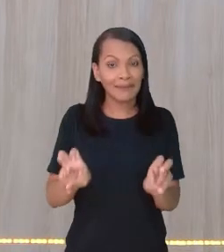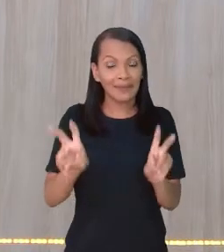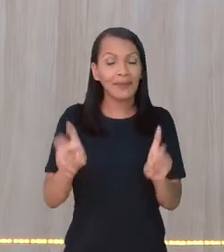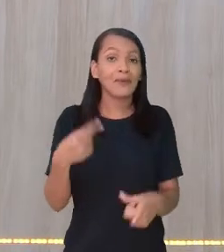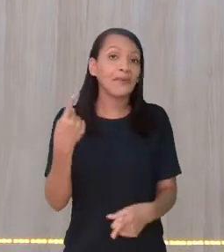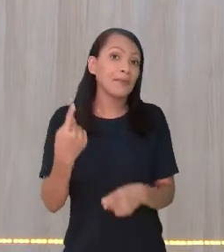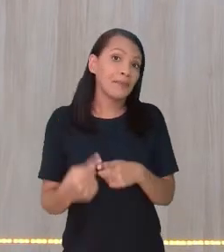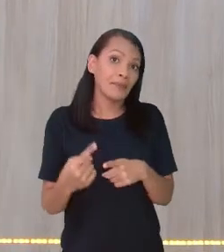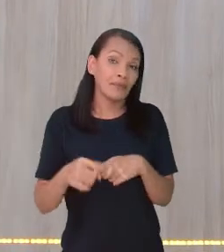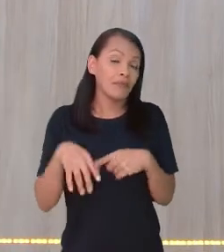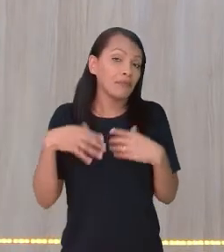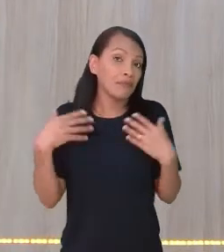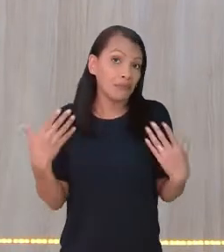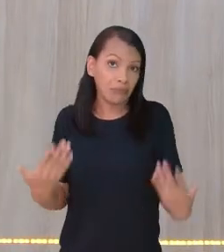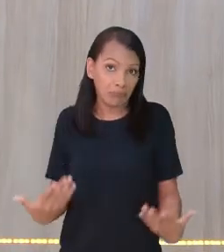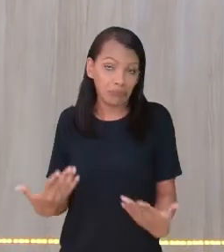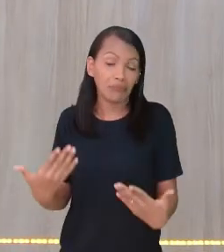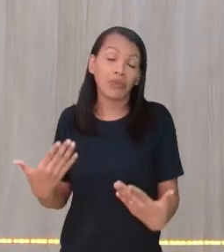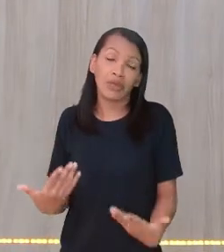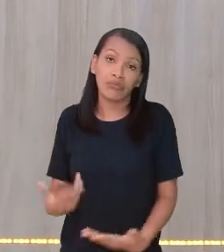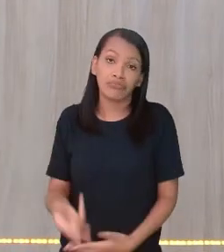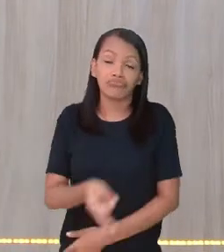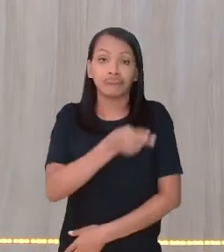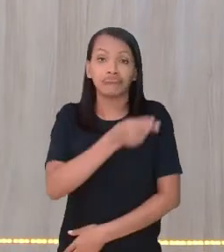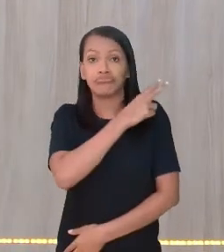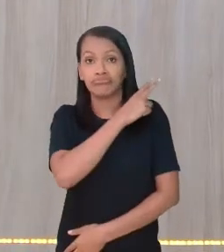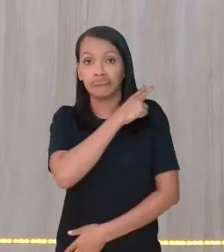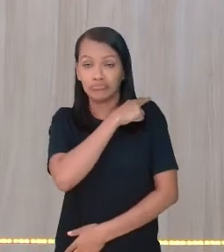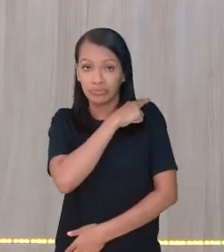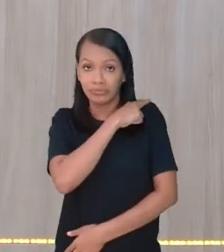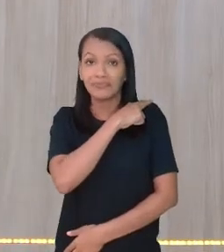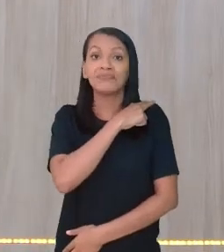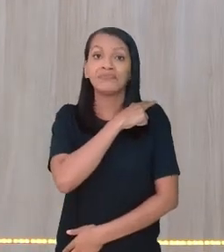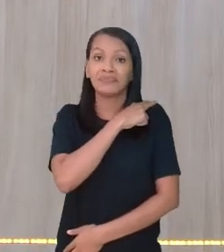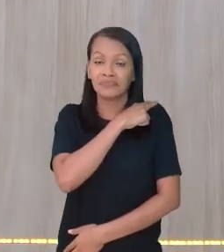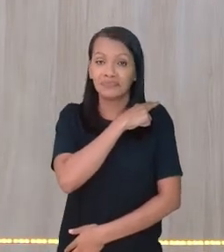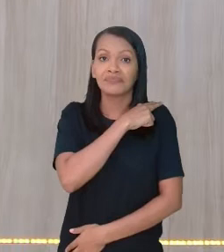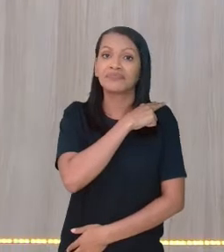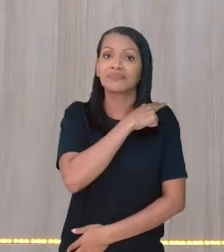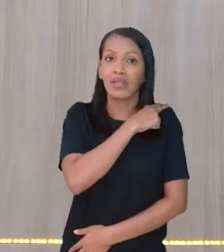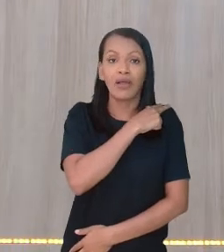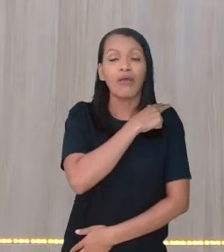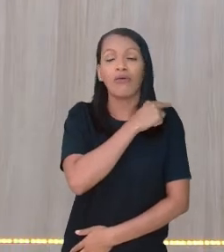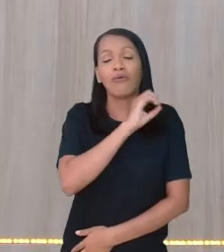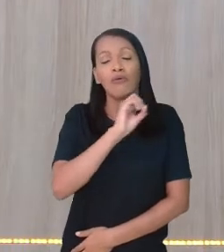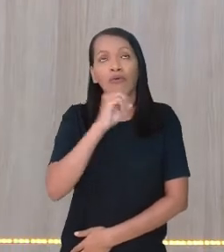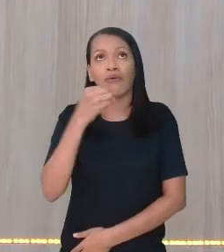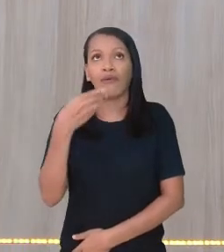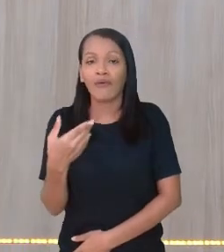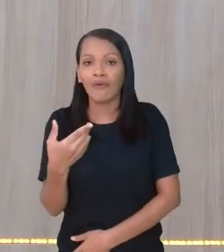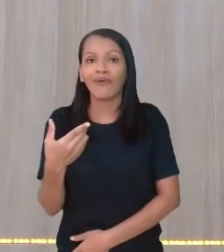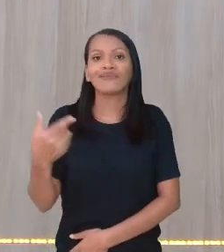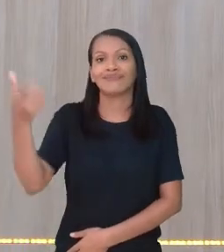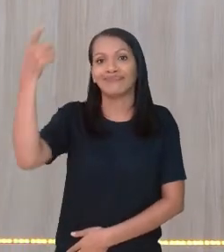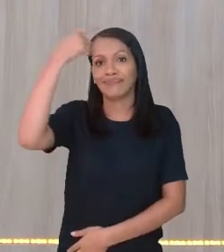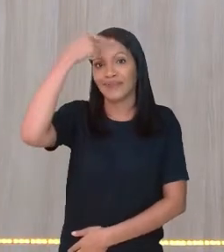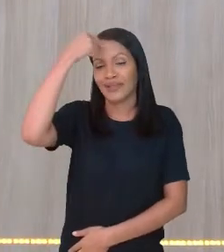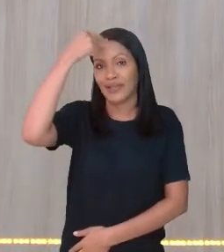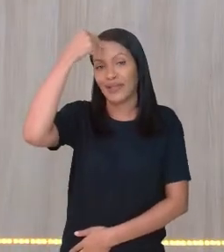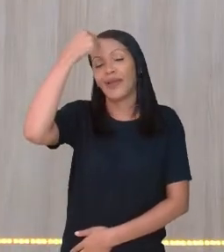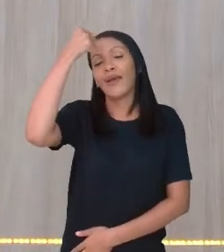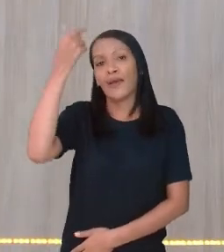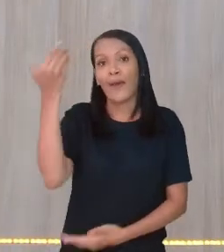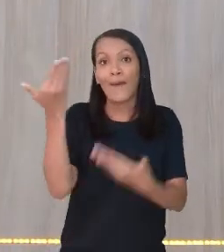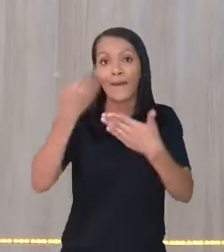quando chega lá no 2º ano de ensino médio, quando você chegar aí na sua universidade, quando você for fazer uma prova de